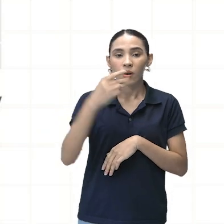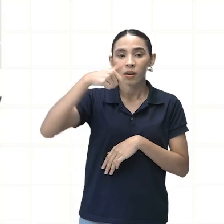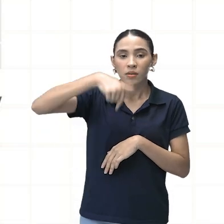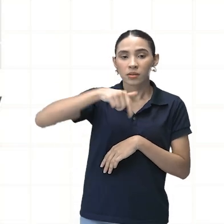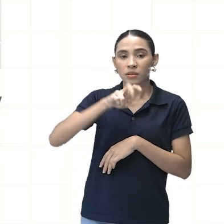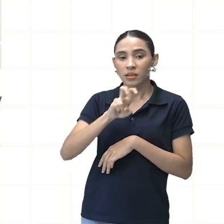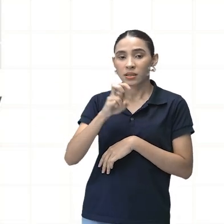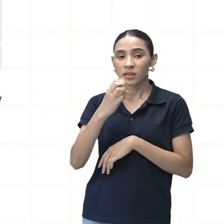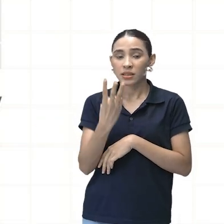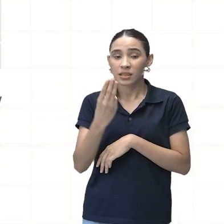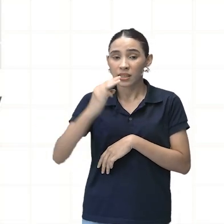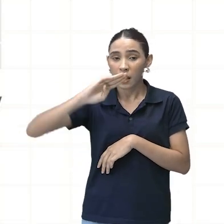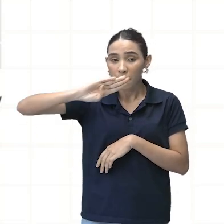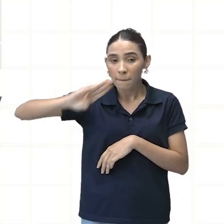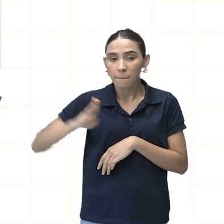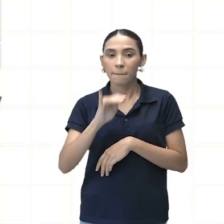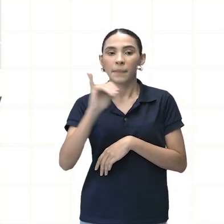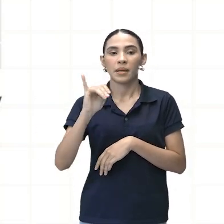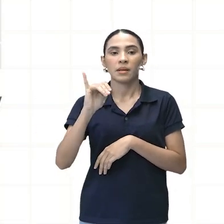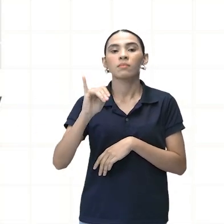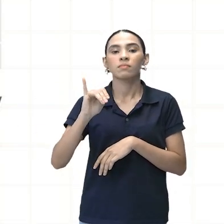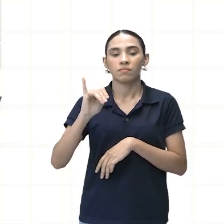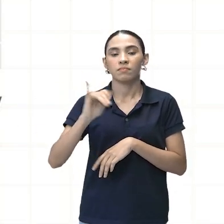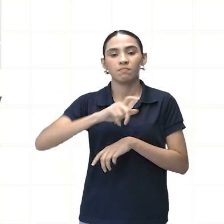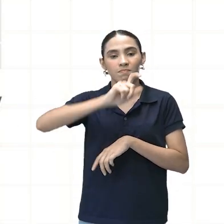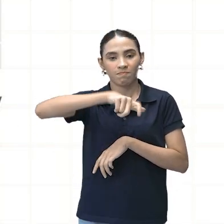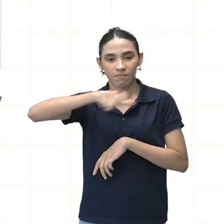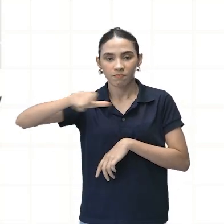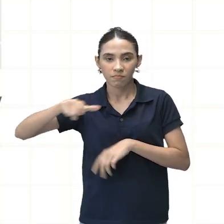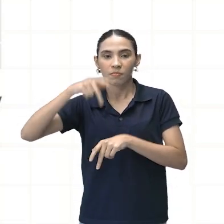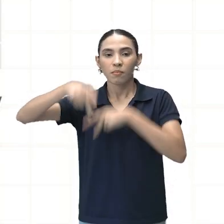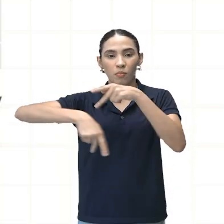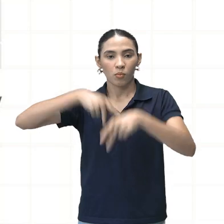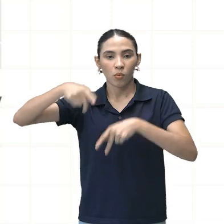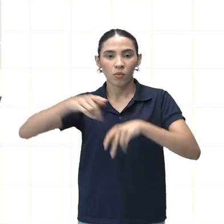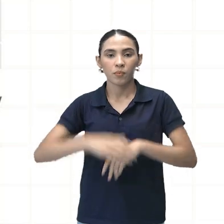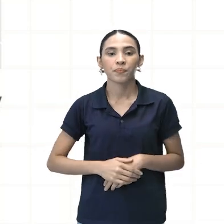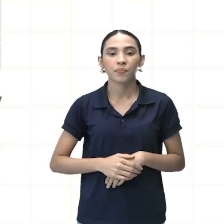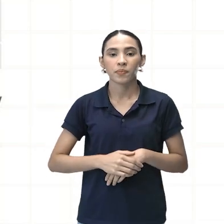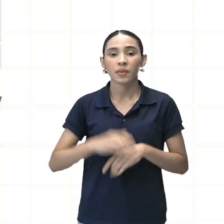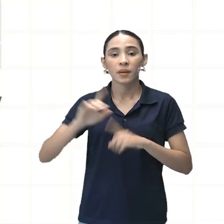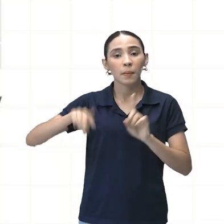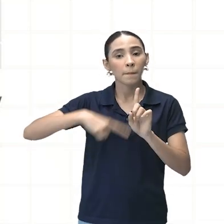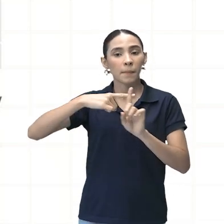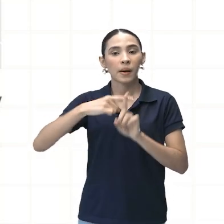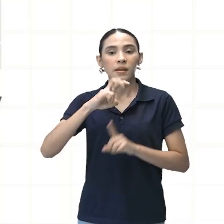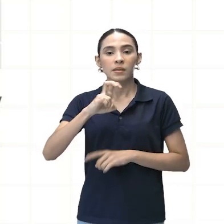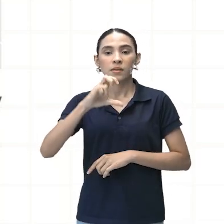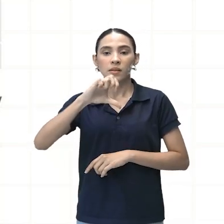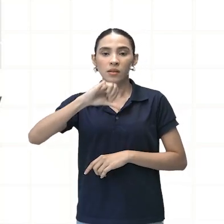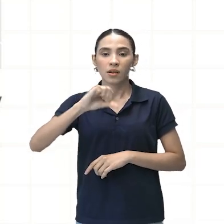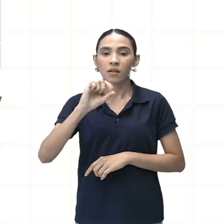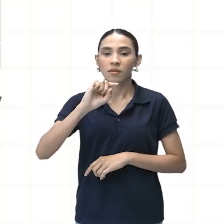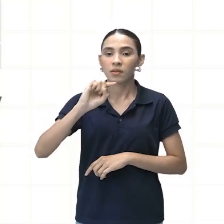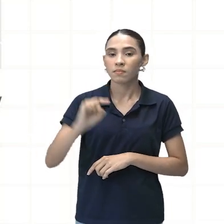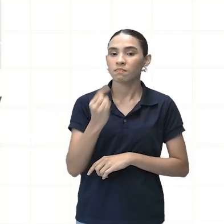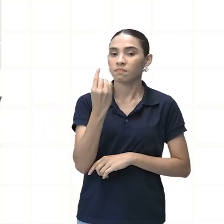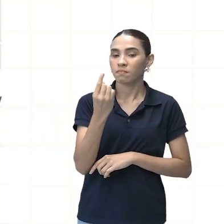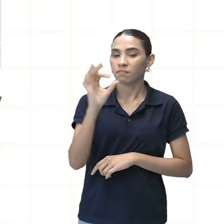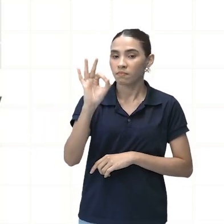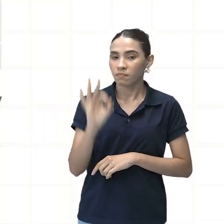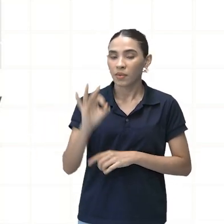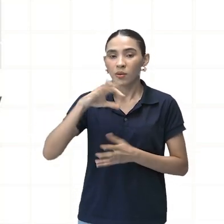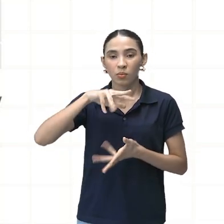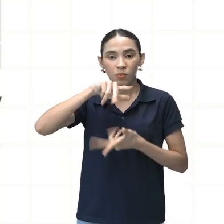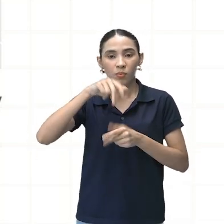4,7 bilhões de habitantes. Isso representa mais de 59% da população